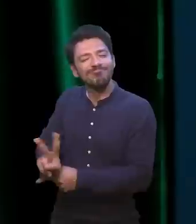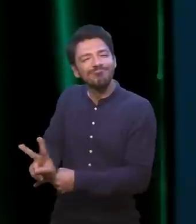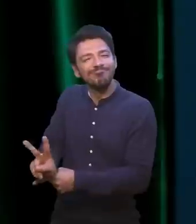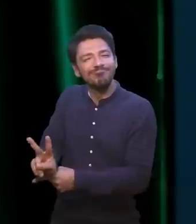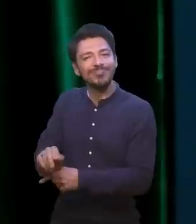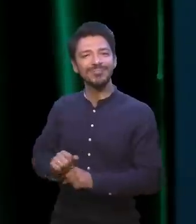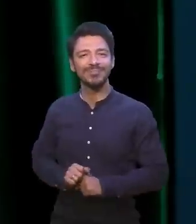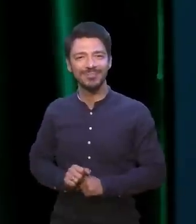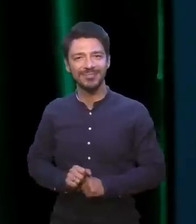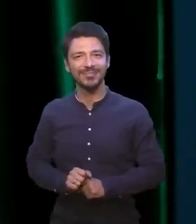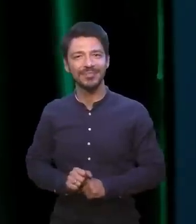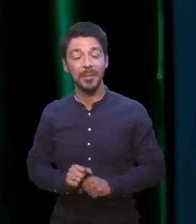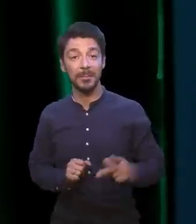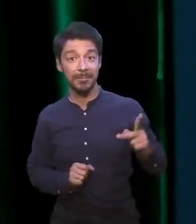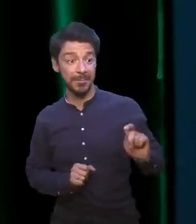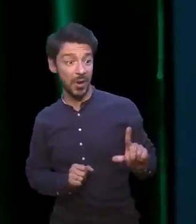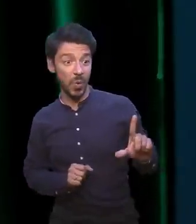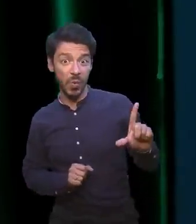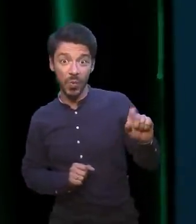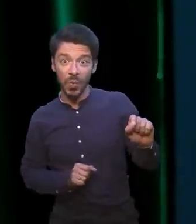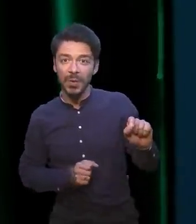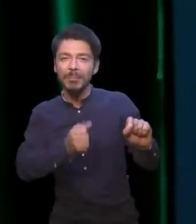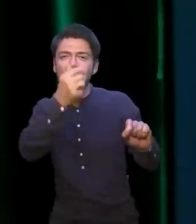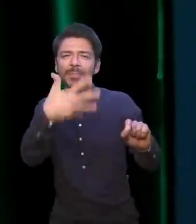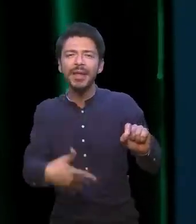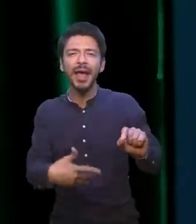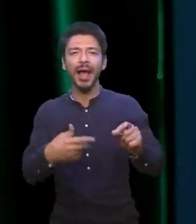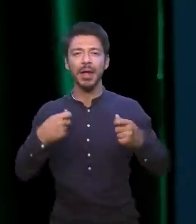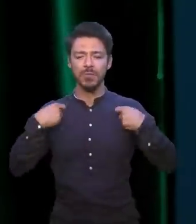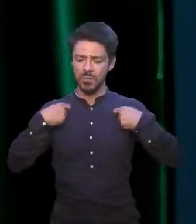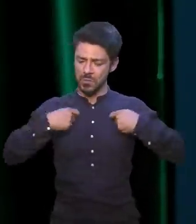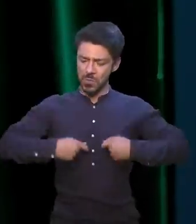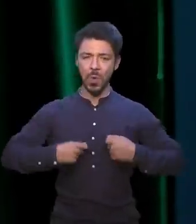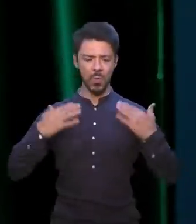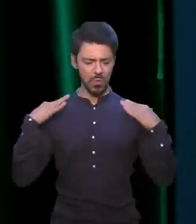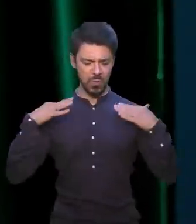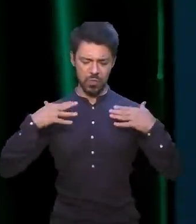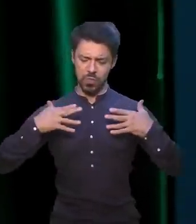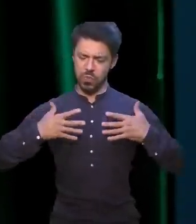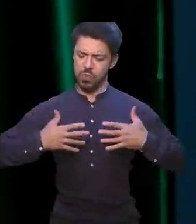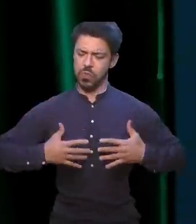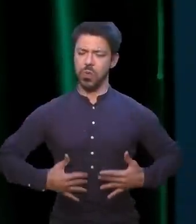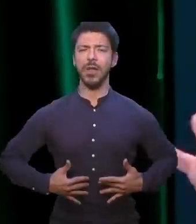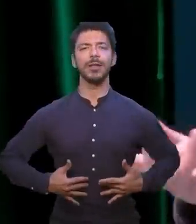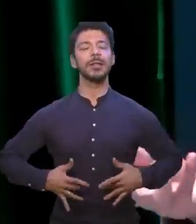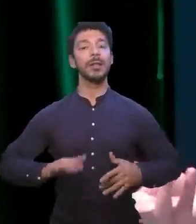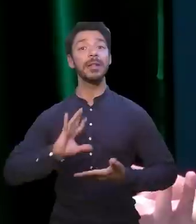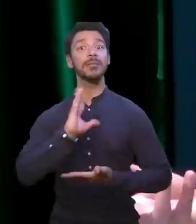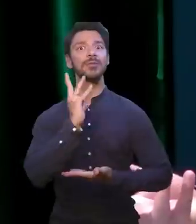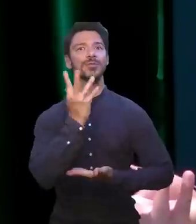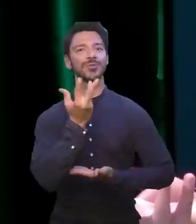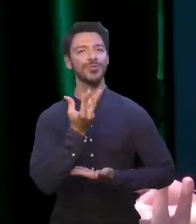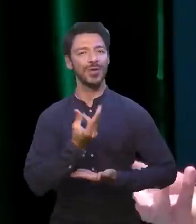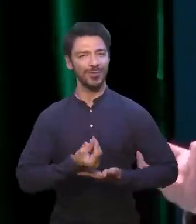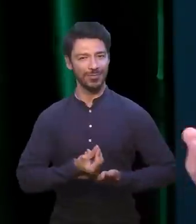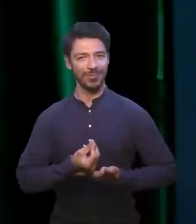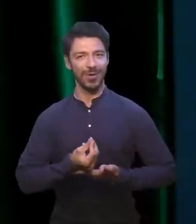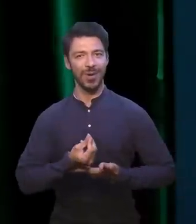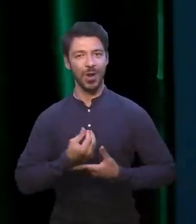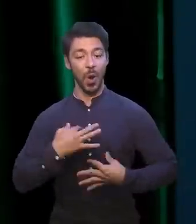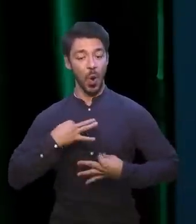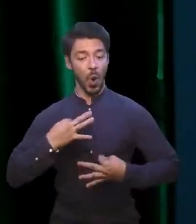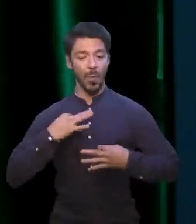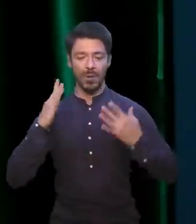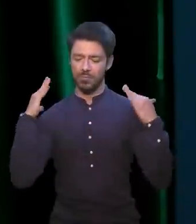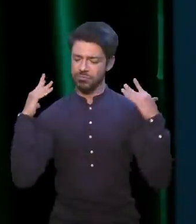de Tarso vai falar da armadura espiritual. Porque à medida que vamos usando as virtudes como